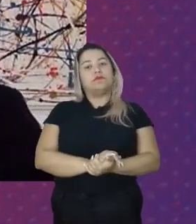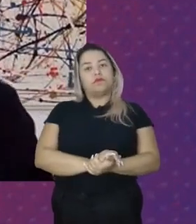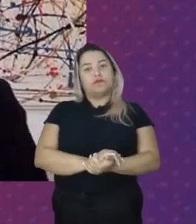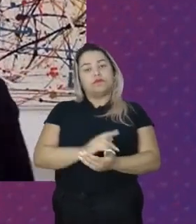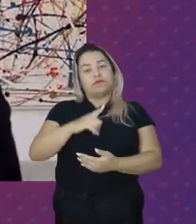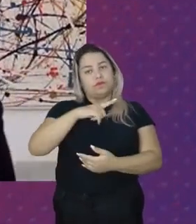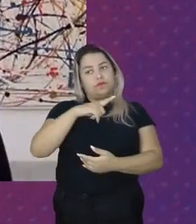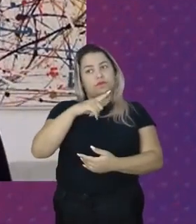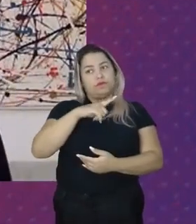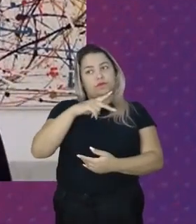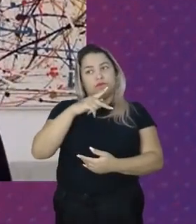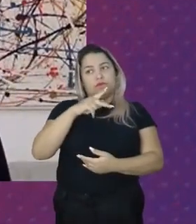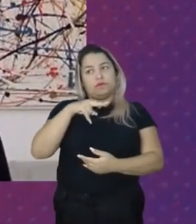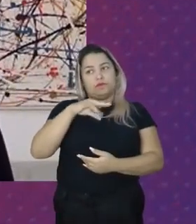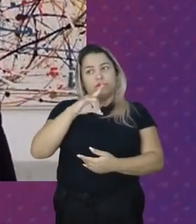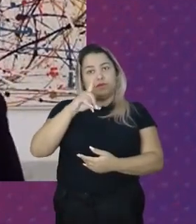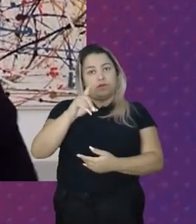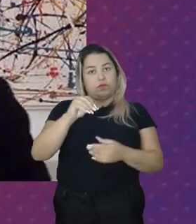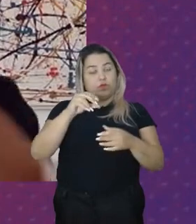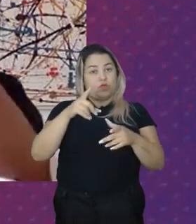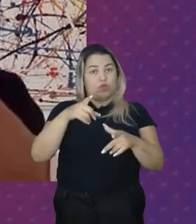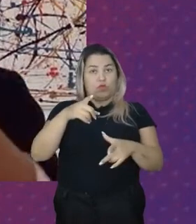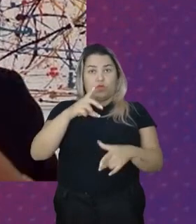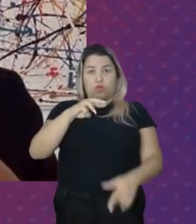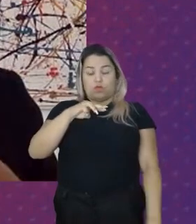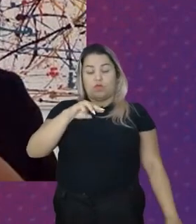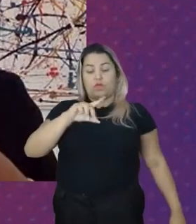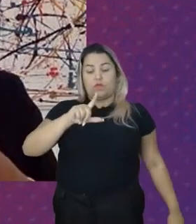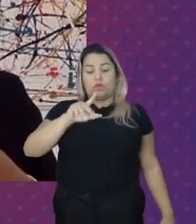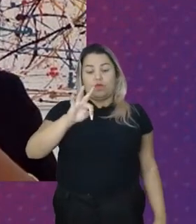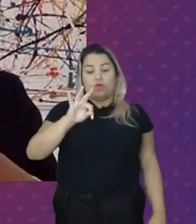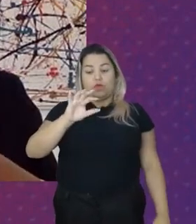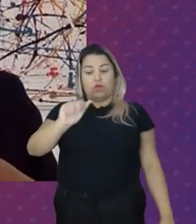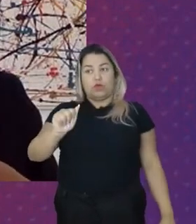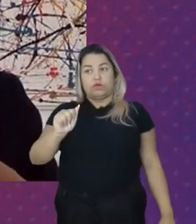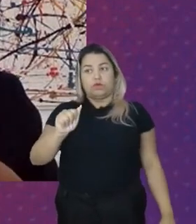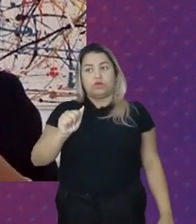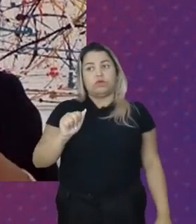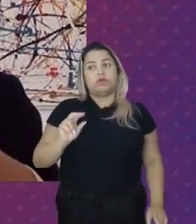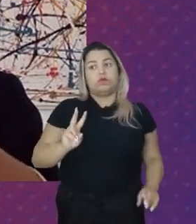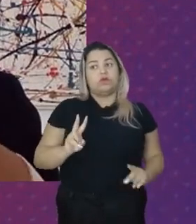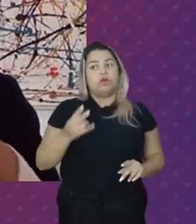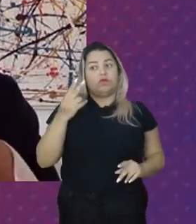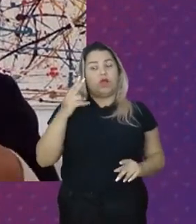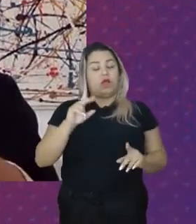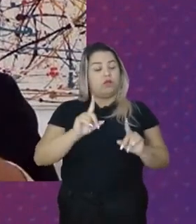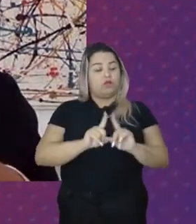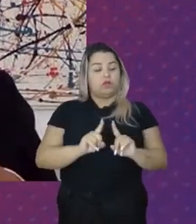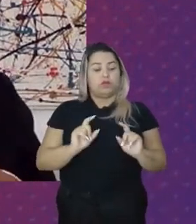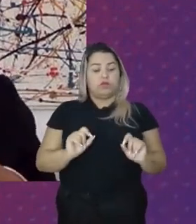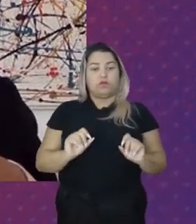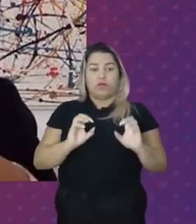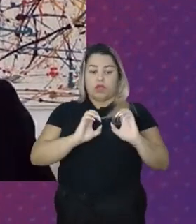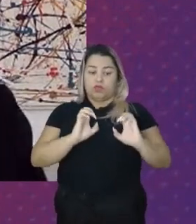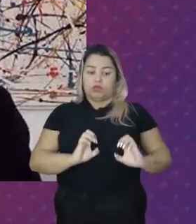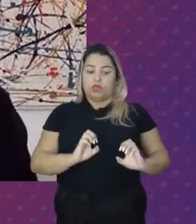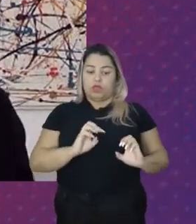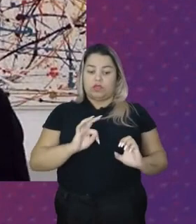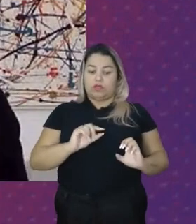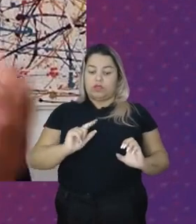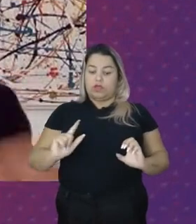punidos como um mero pagamento de multa. Então, a gente já vê aqui uma posição, uma postura estatal, né,